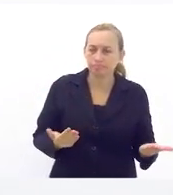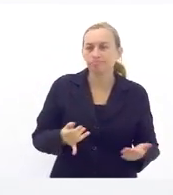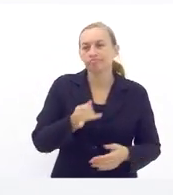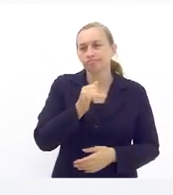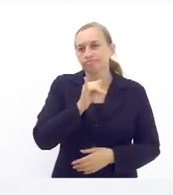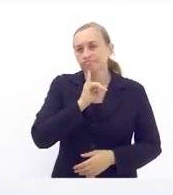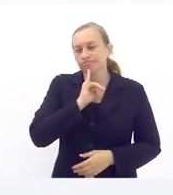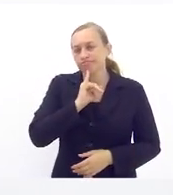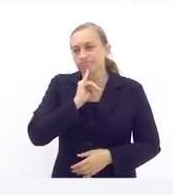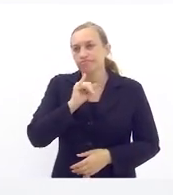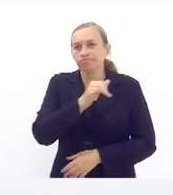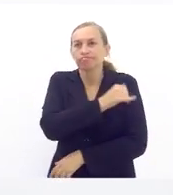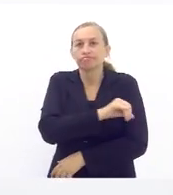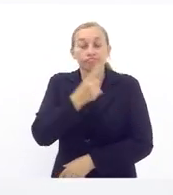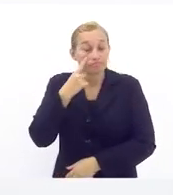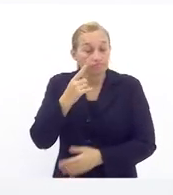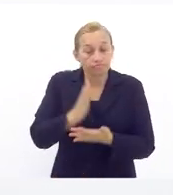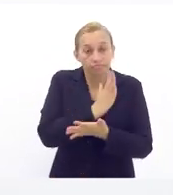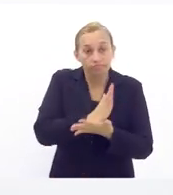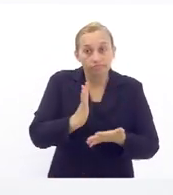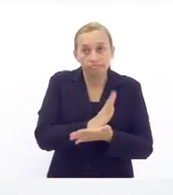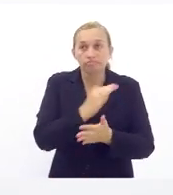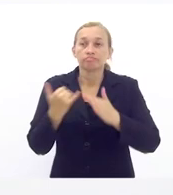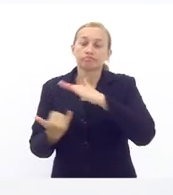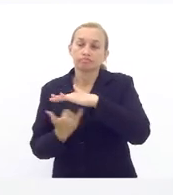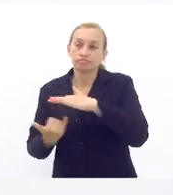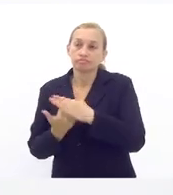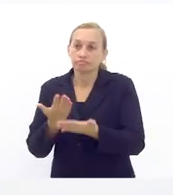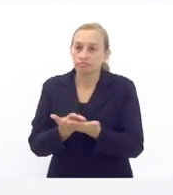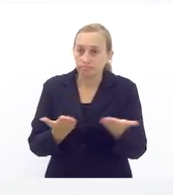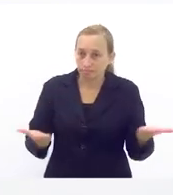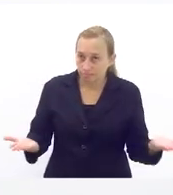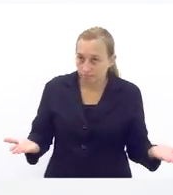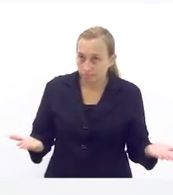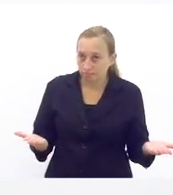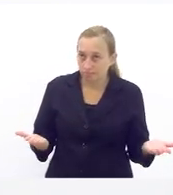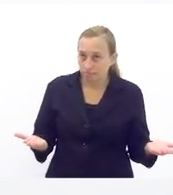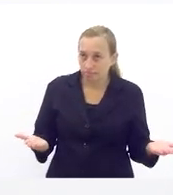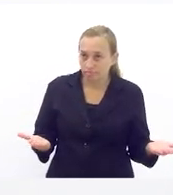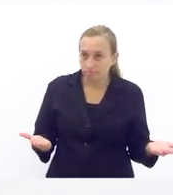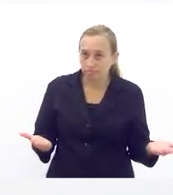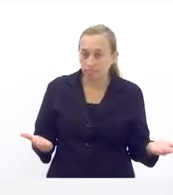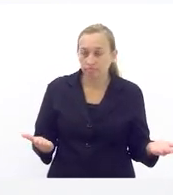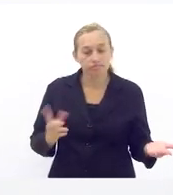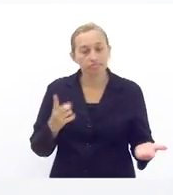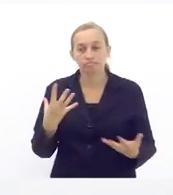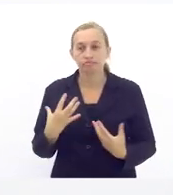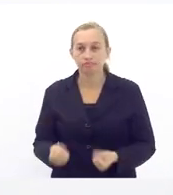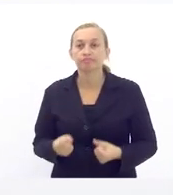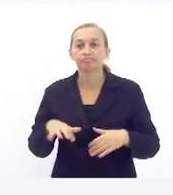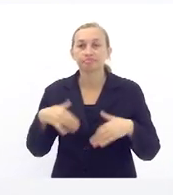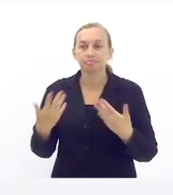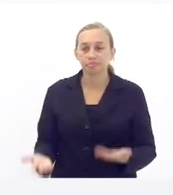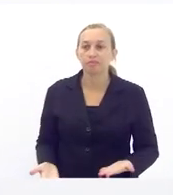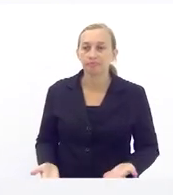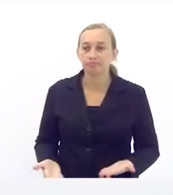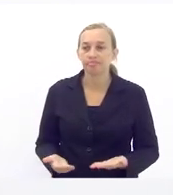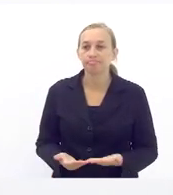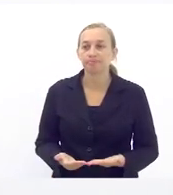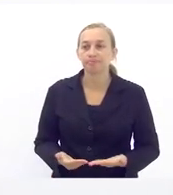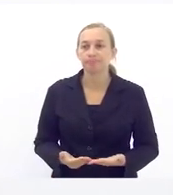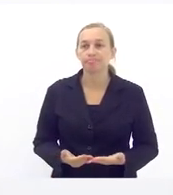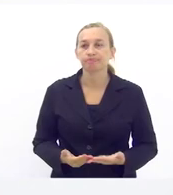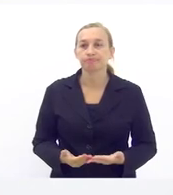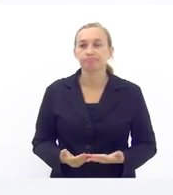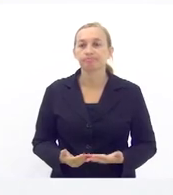no Rio de Janeiro a gente tem assistido instituições deixarem de existir e a gente não vai aceitar então é desde